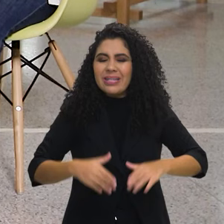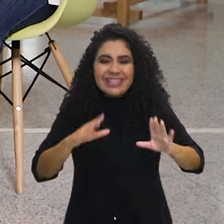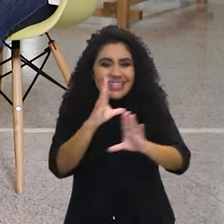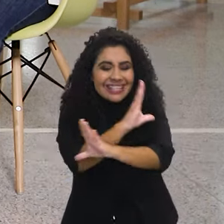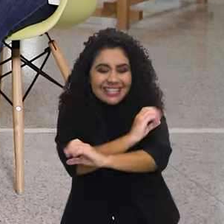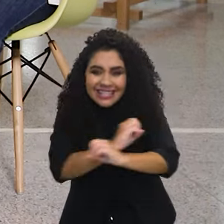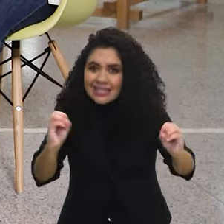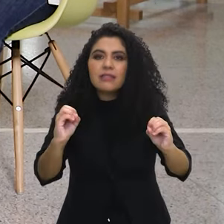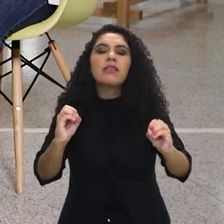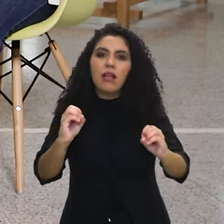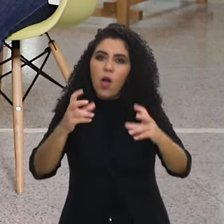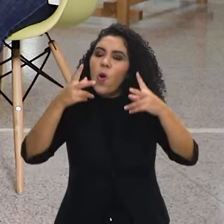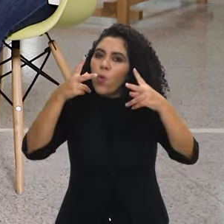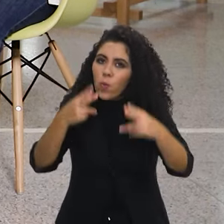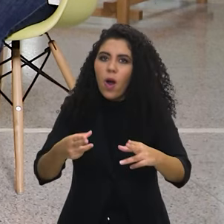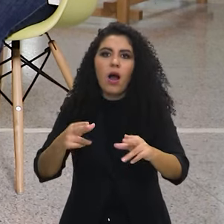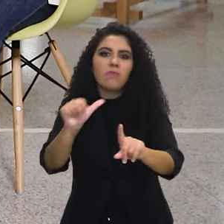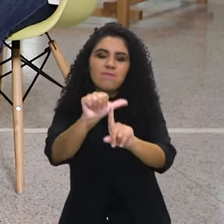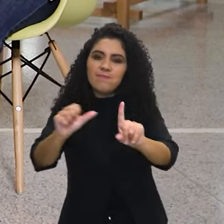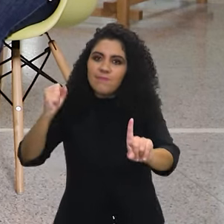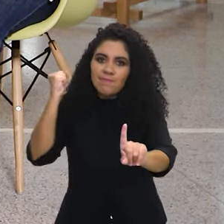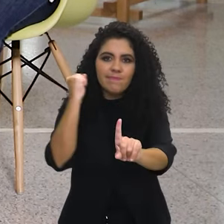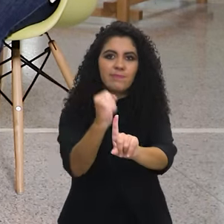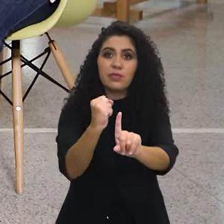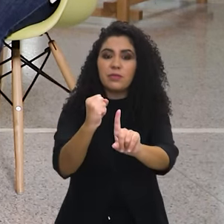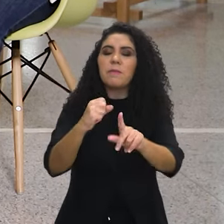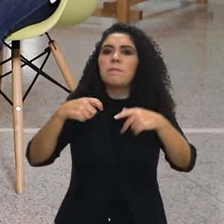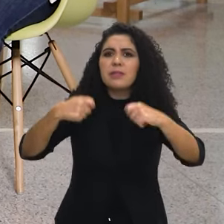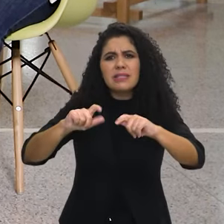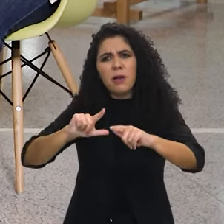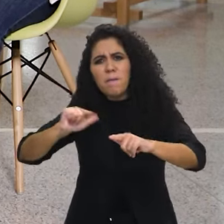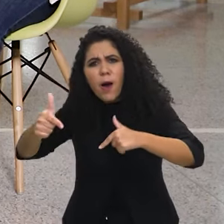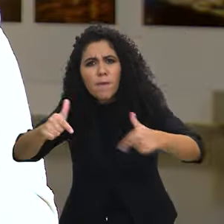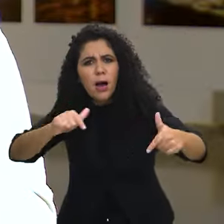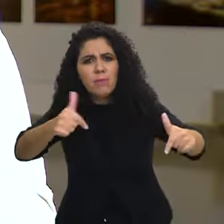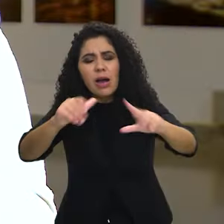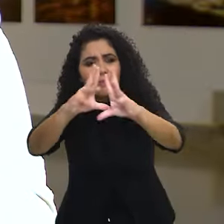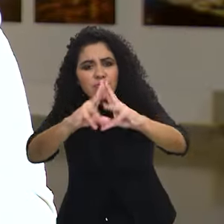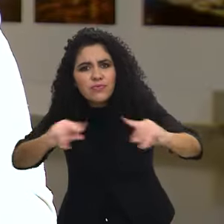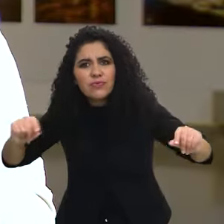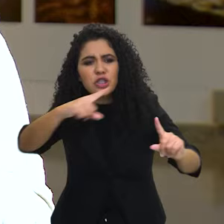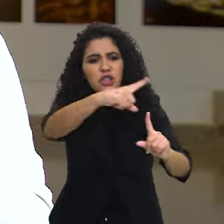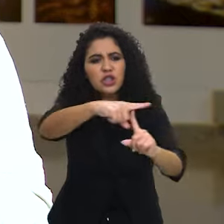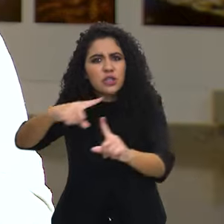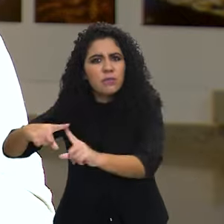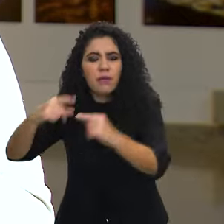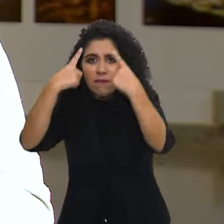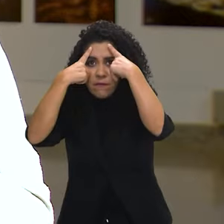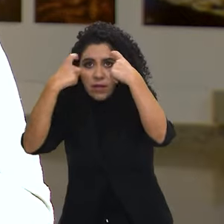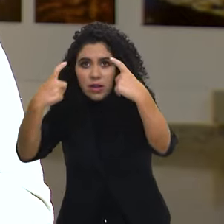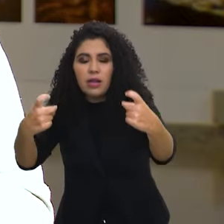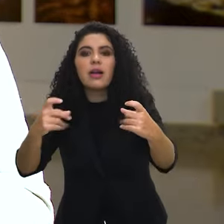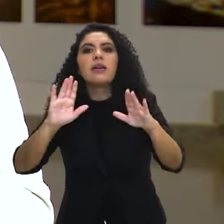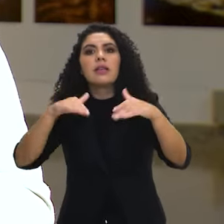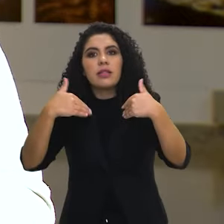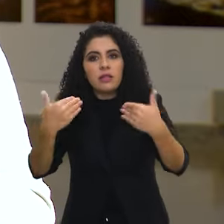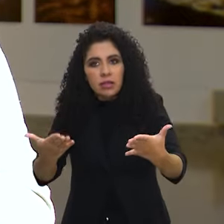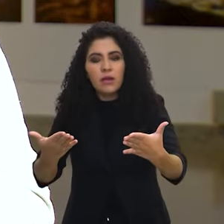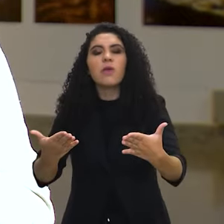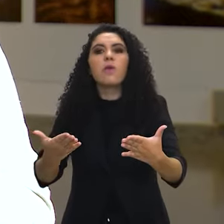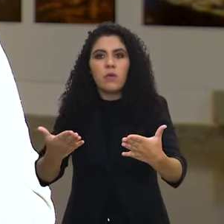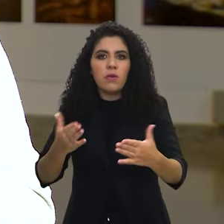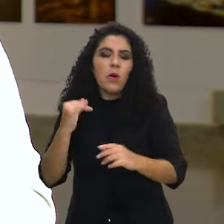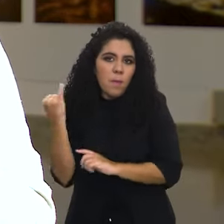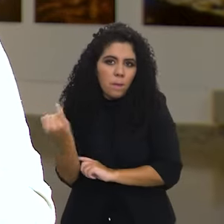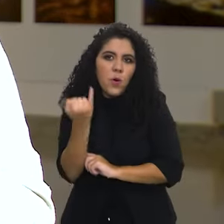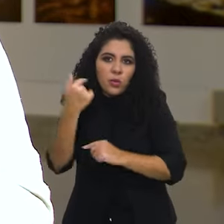zero e para nós feminicídio zero é enfrentar todas as formas de violência então o pacto tem 73 ações né que eu